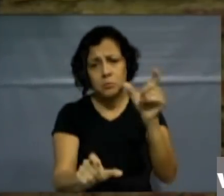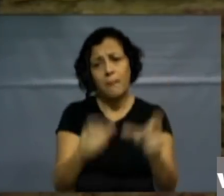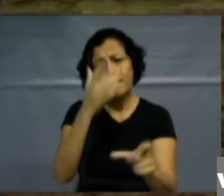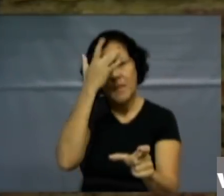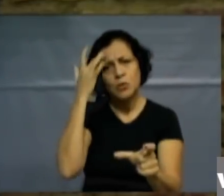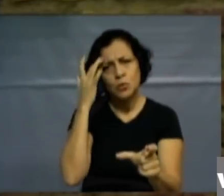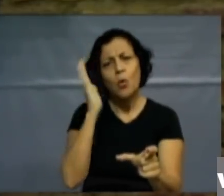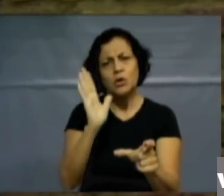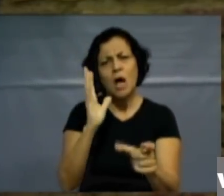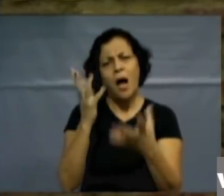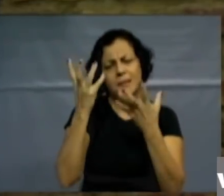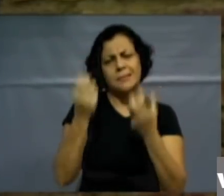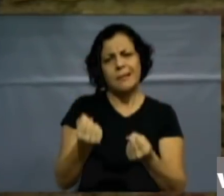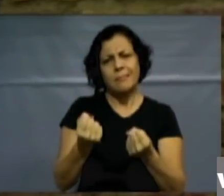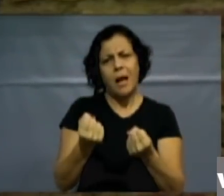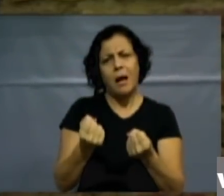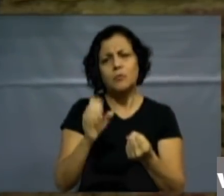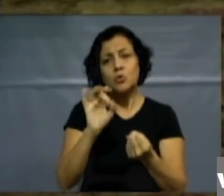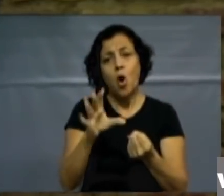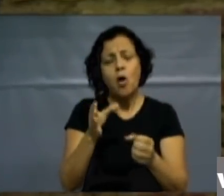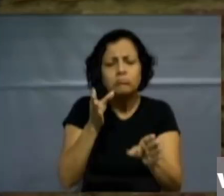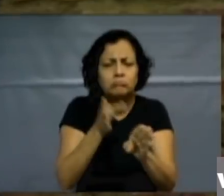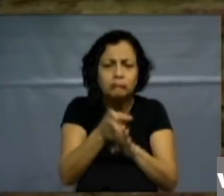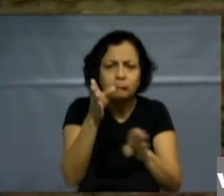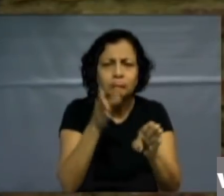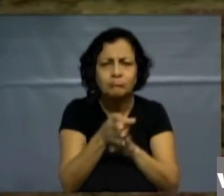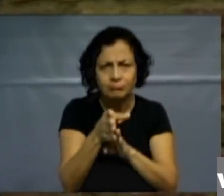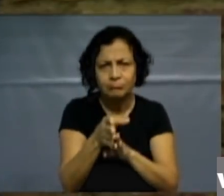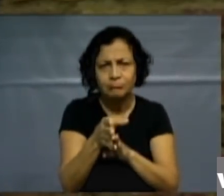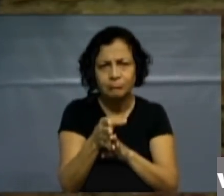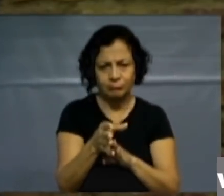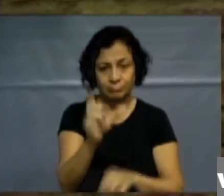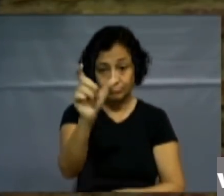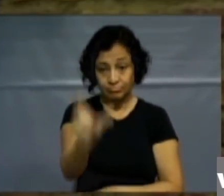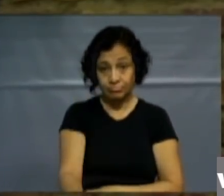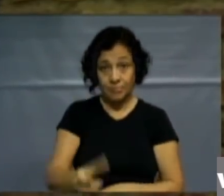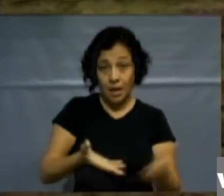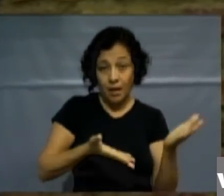de Tito, né, que foi um jovem,